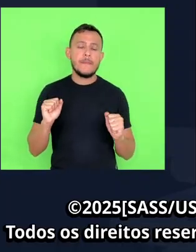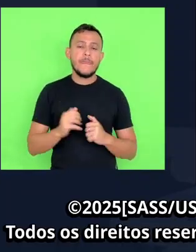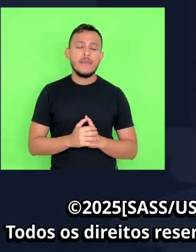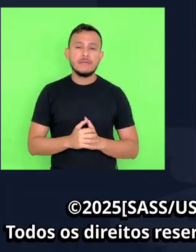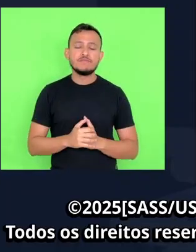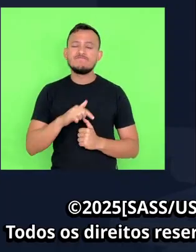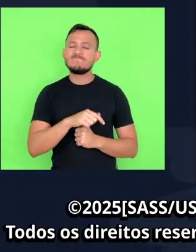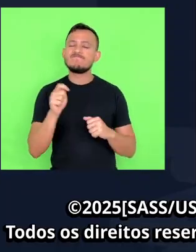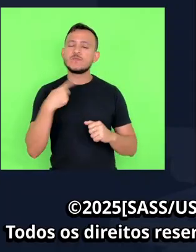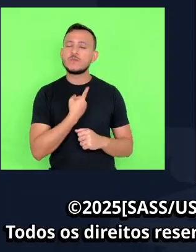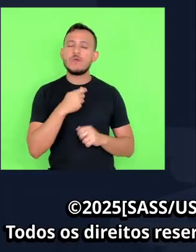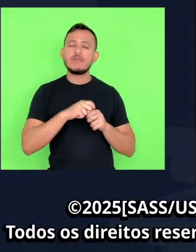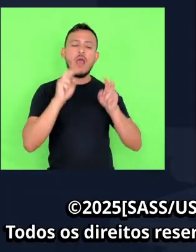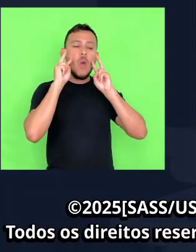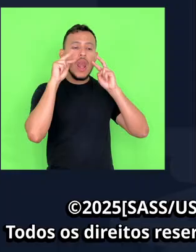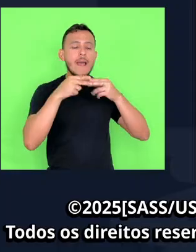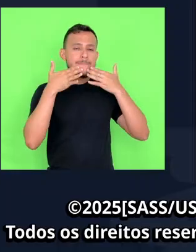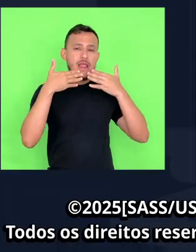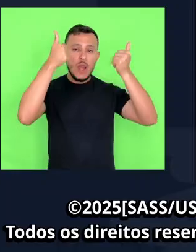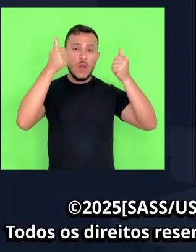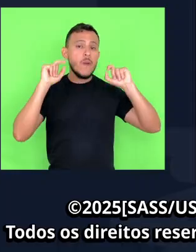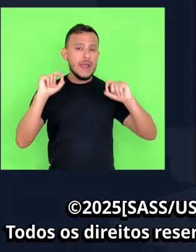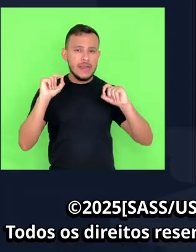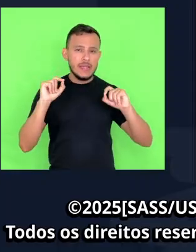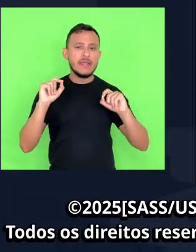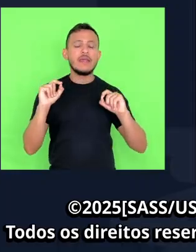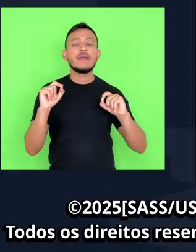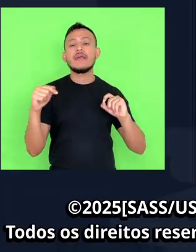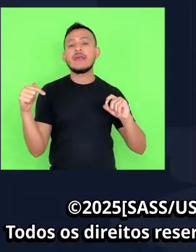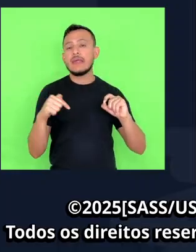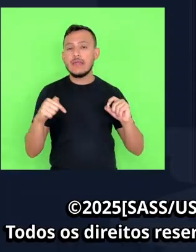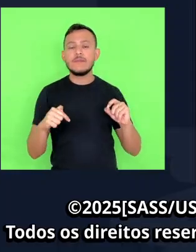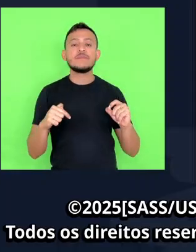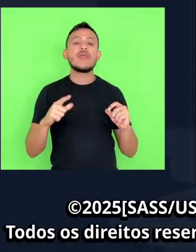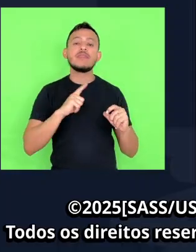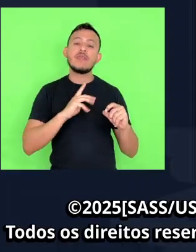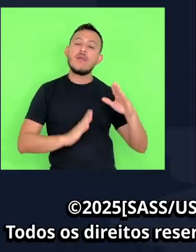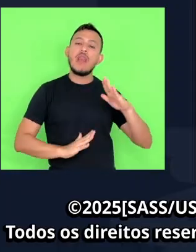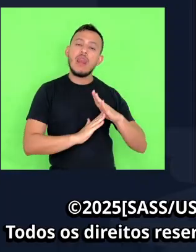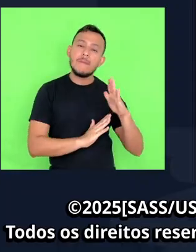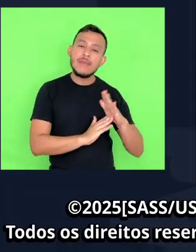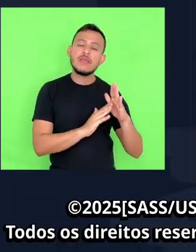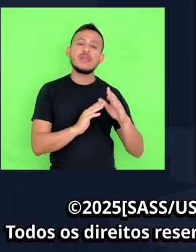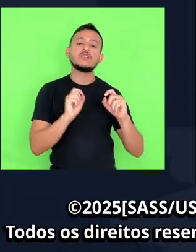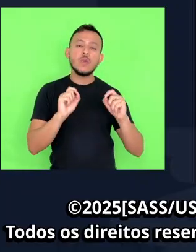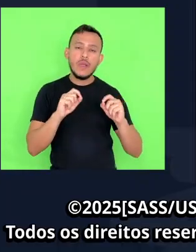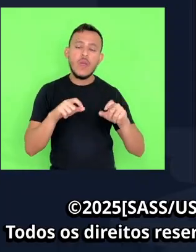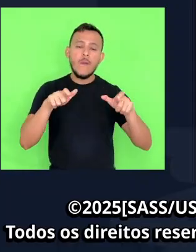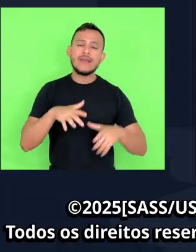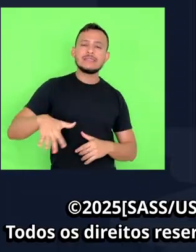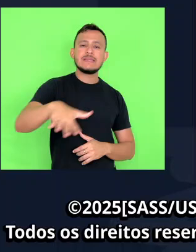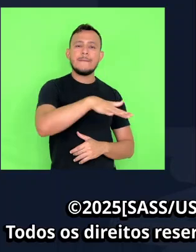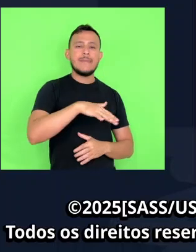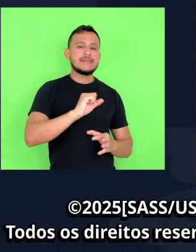gente olhar melhor, aqui em verde são os limites, são o espaço